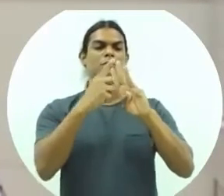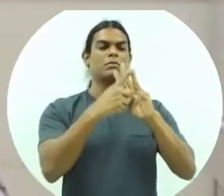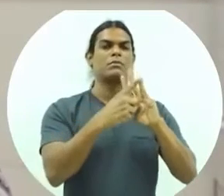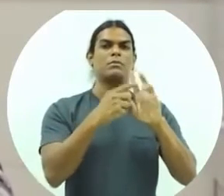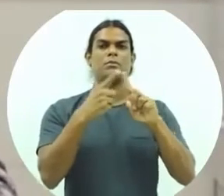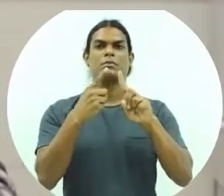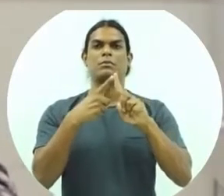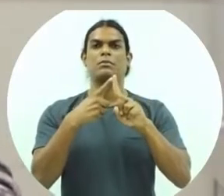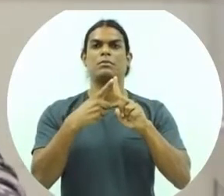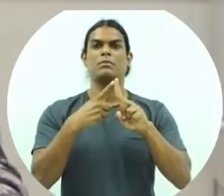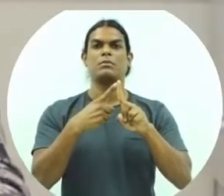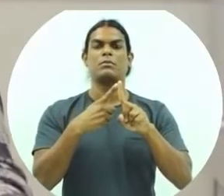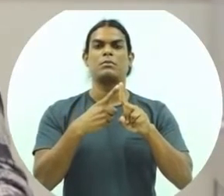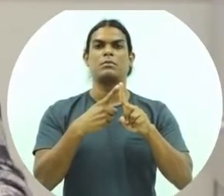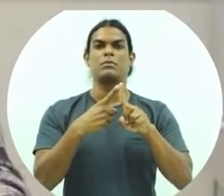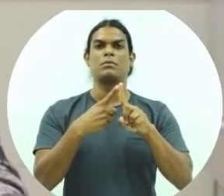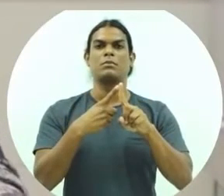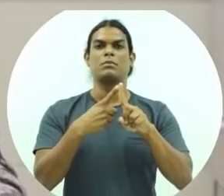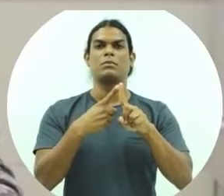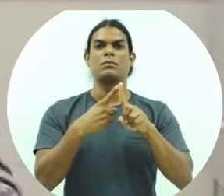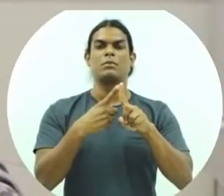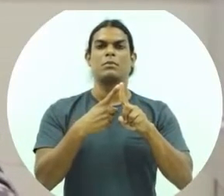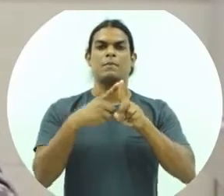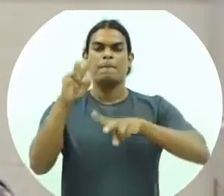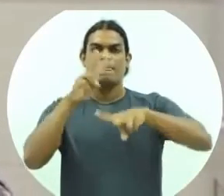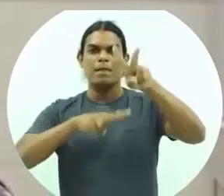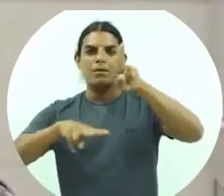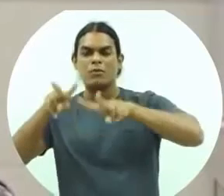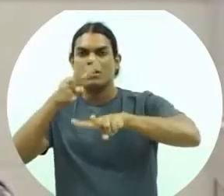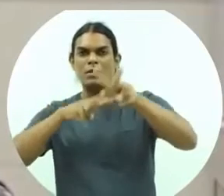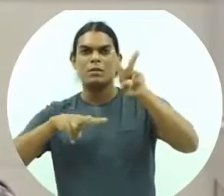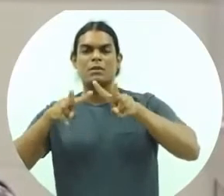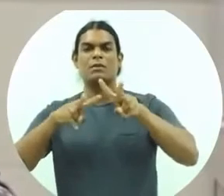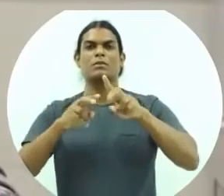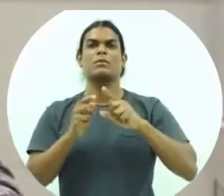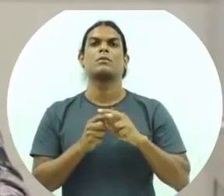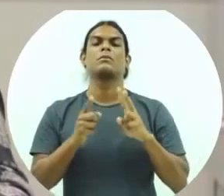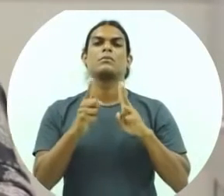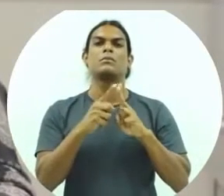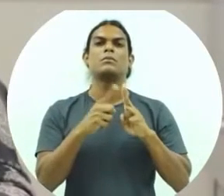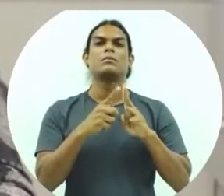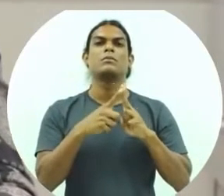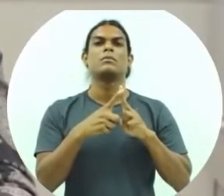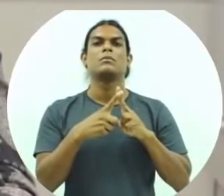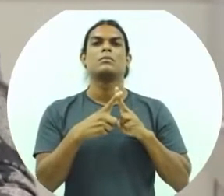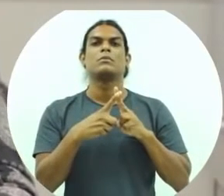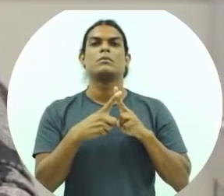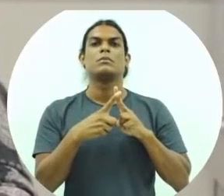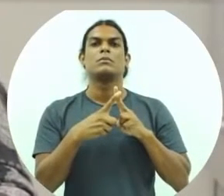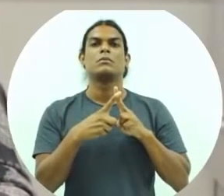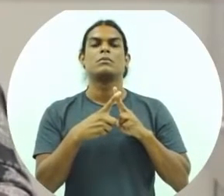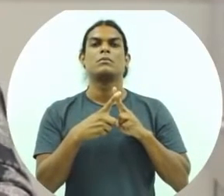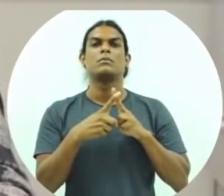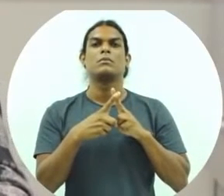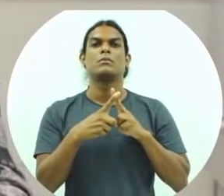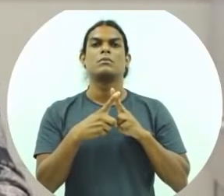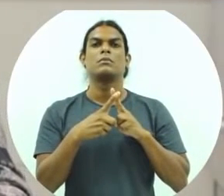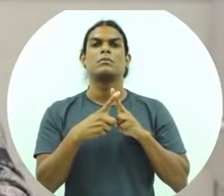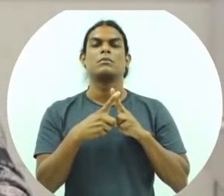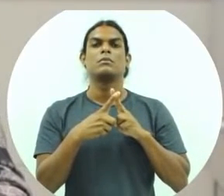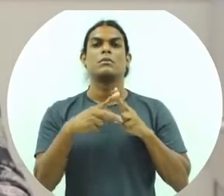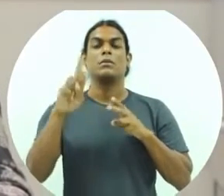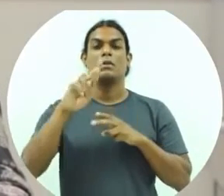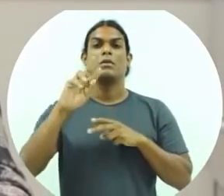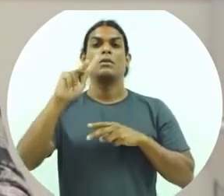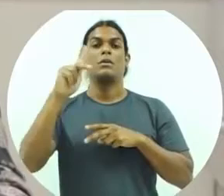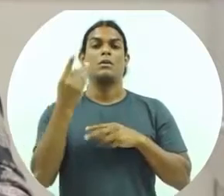3 aspectos. O primeiro, permitir condições de medição do potencial humano. Segundo, permitir o